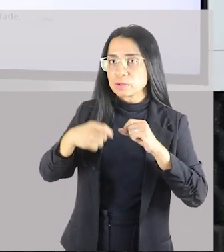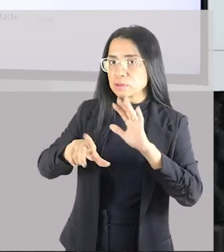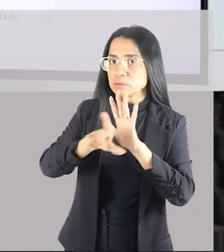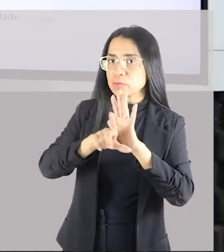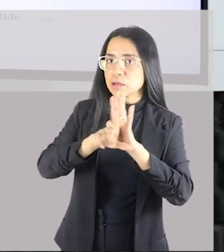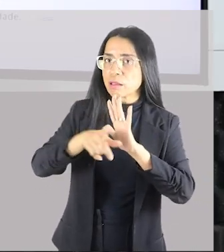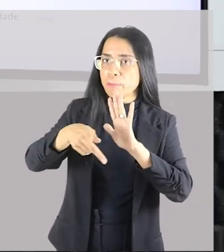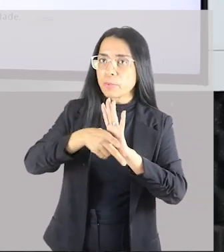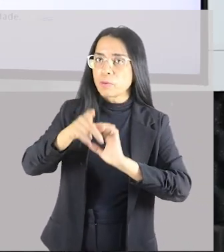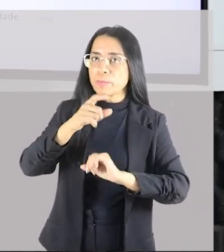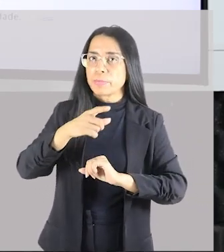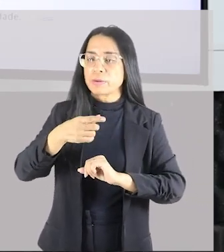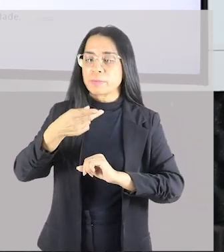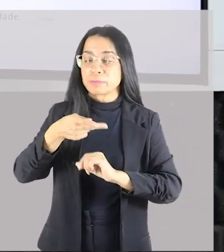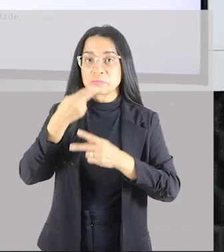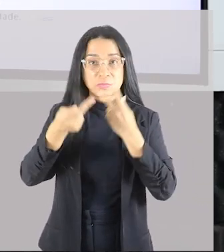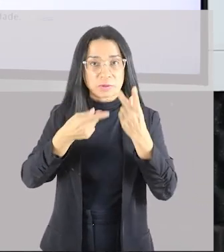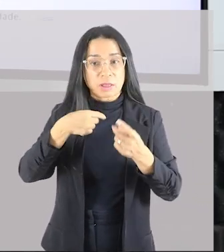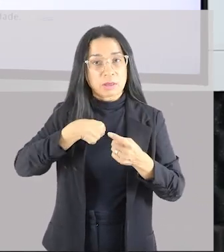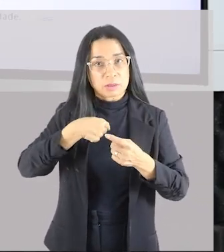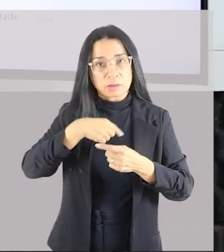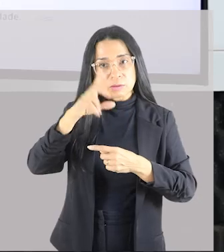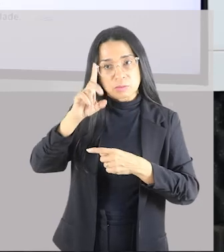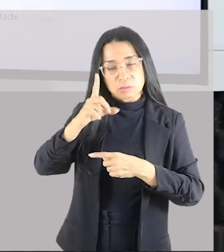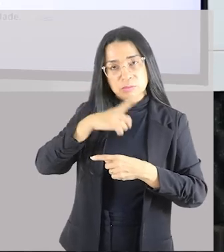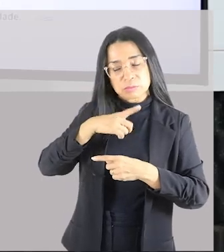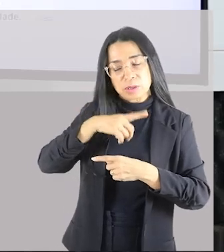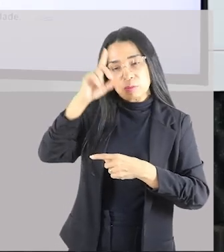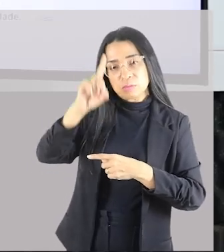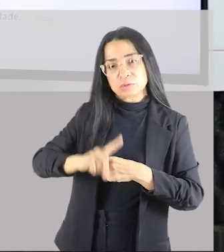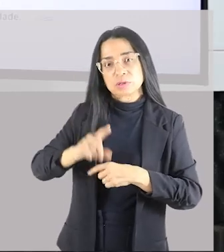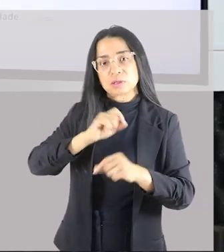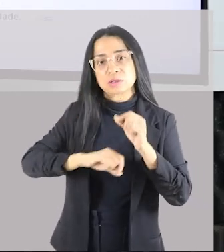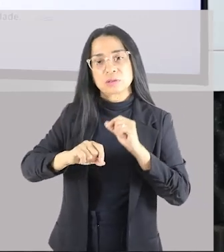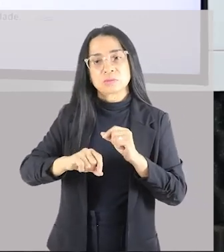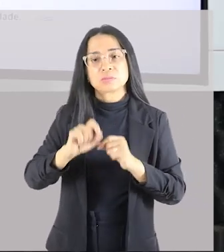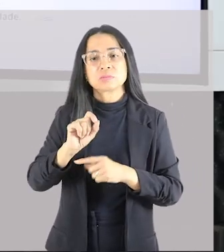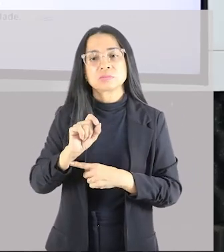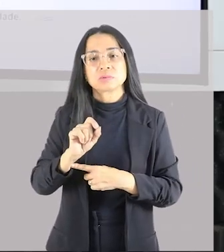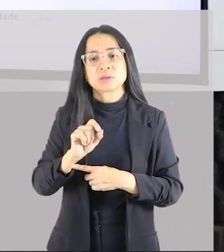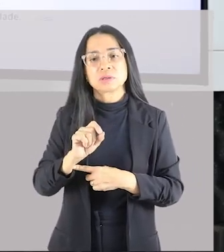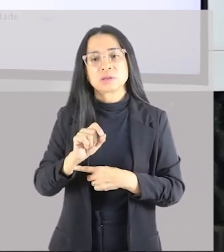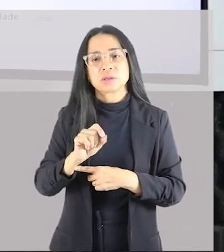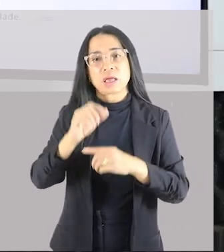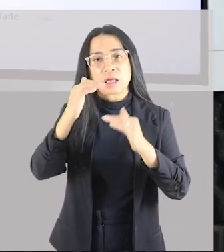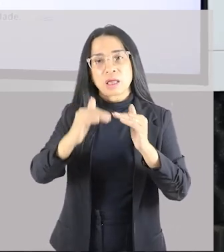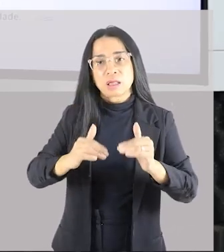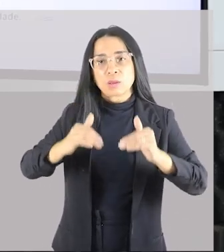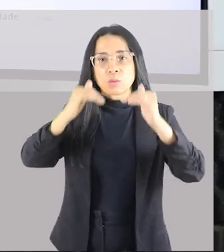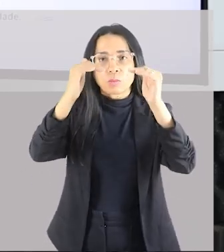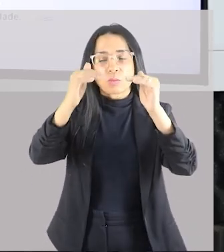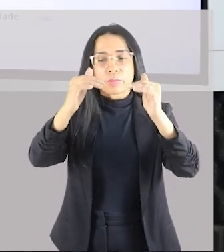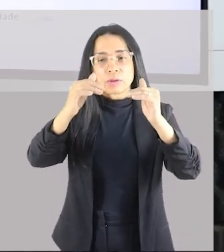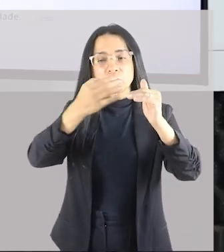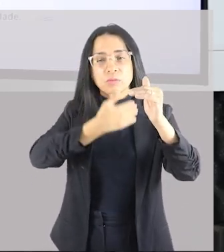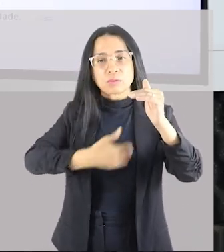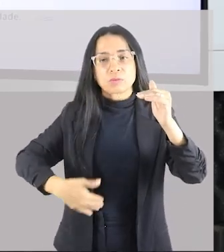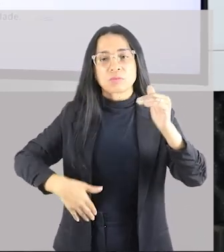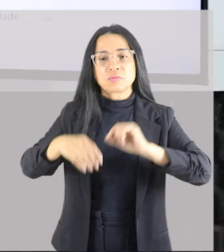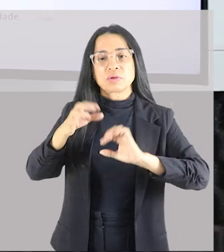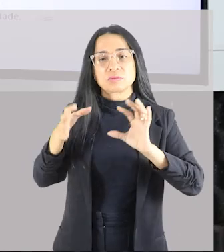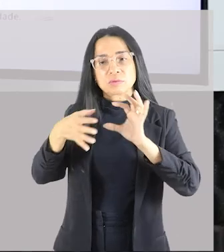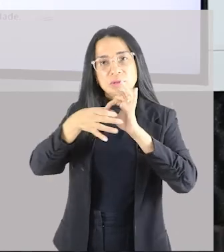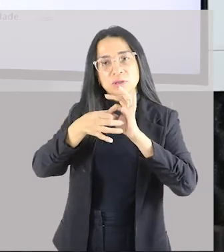para dizer que eu tenho direito. E aí, esse direito natural, ele é superior ao Estado, ele é ligado